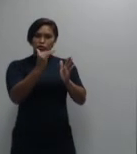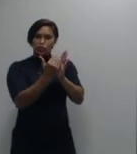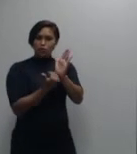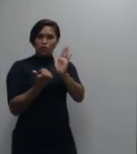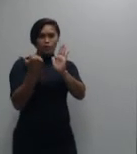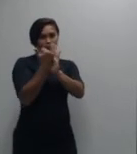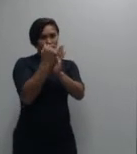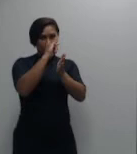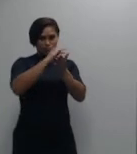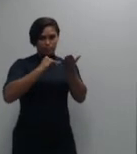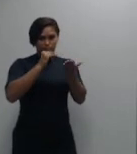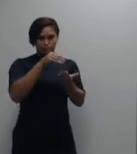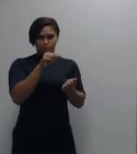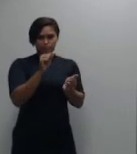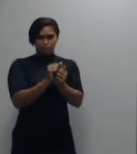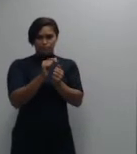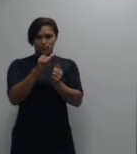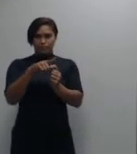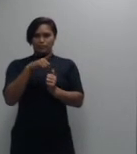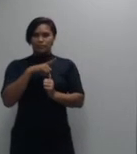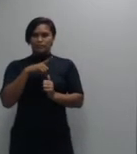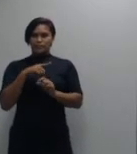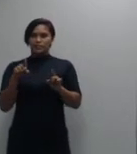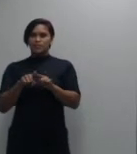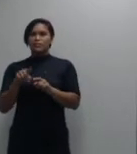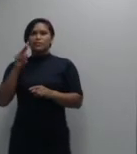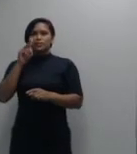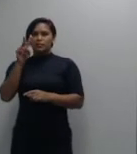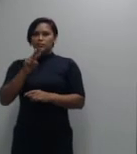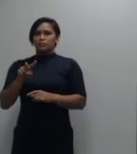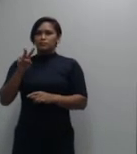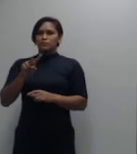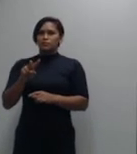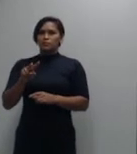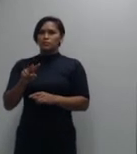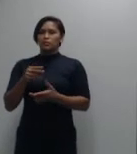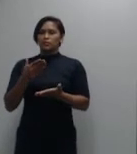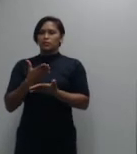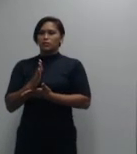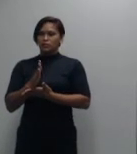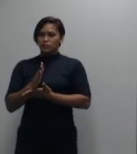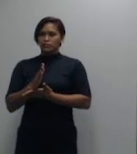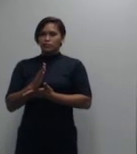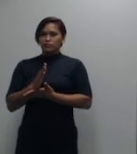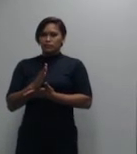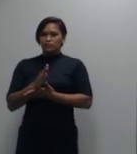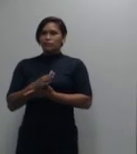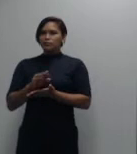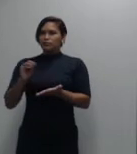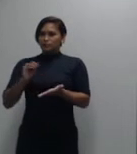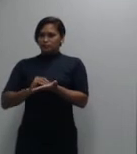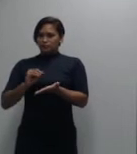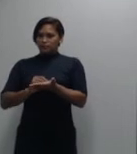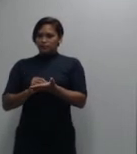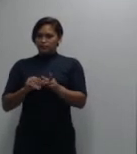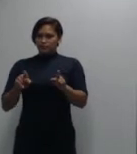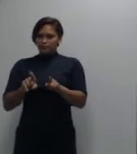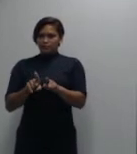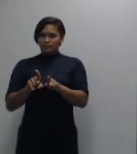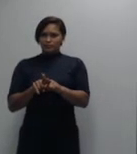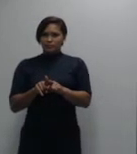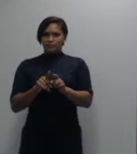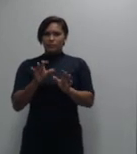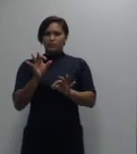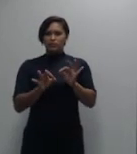tendo em vista é reconhecidas omissões constantes do